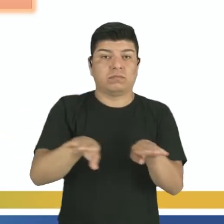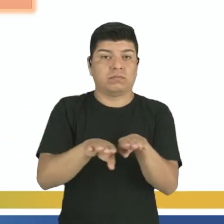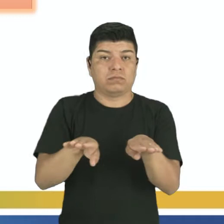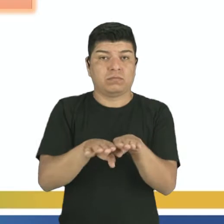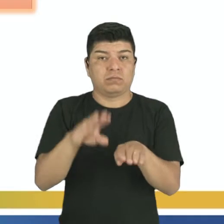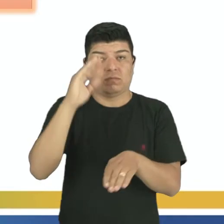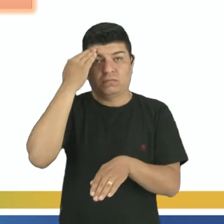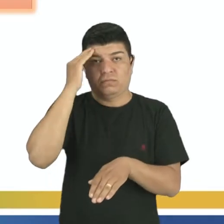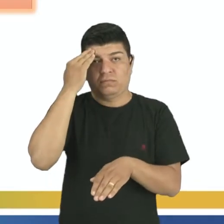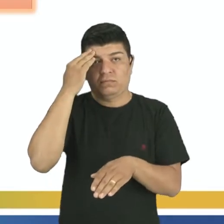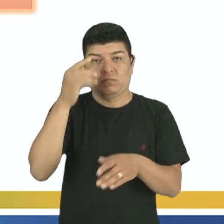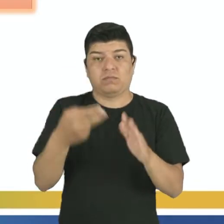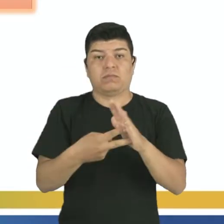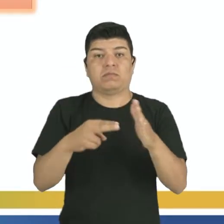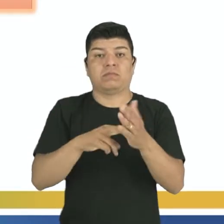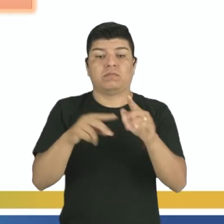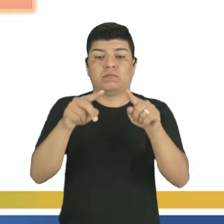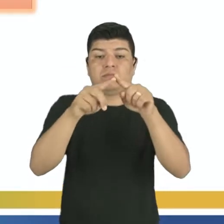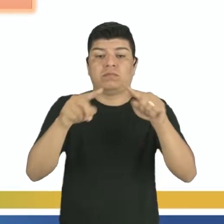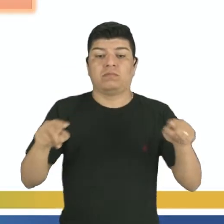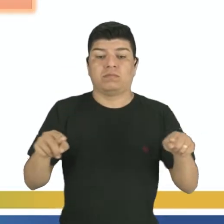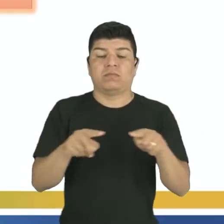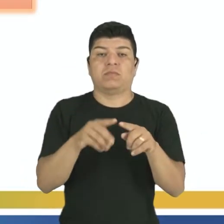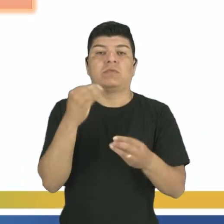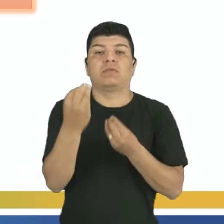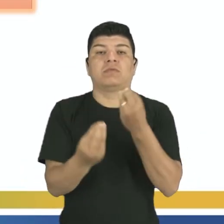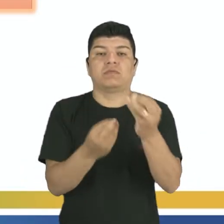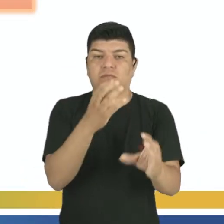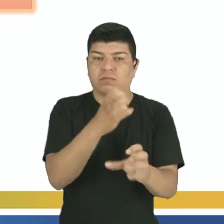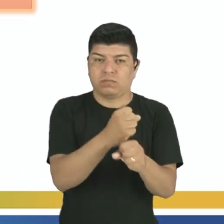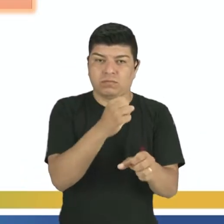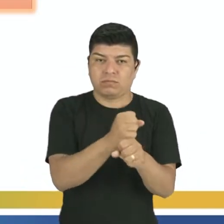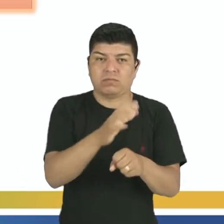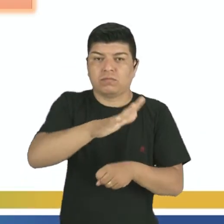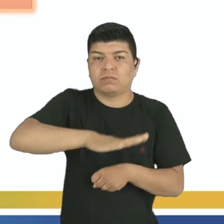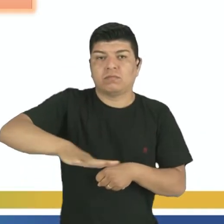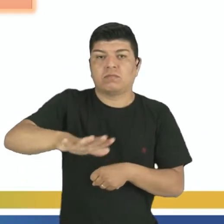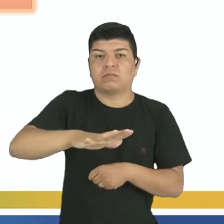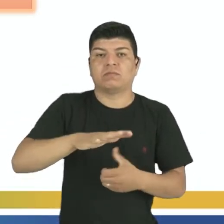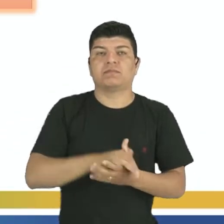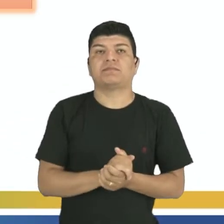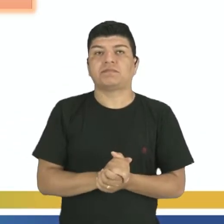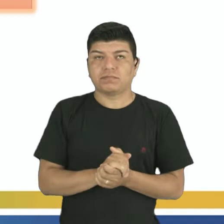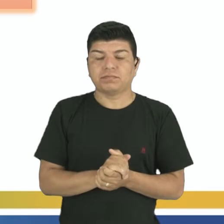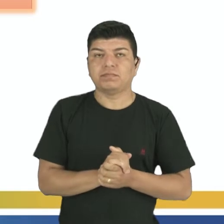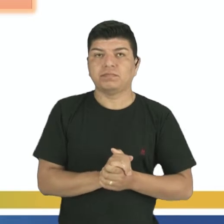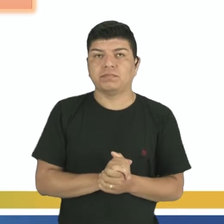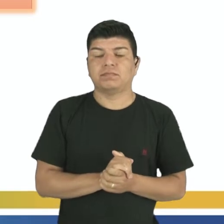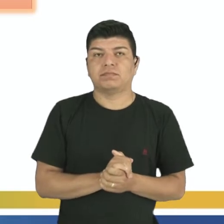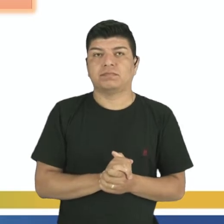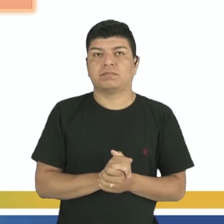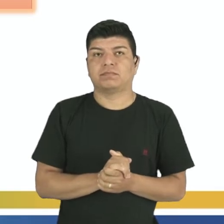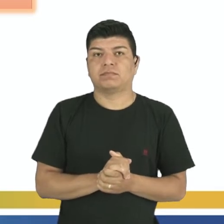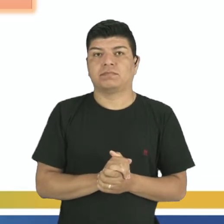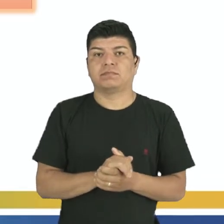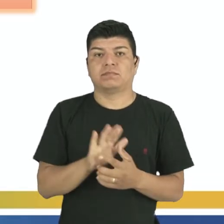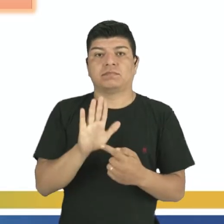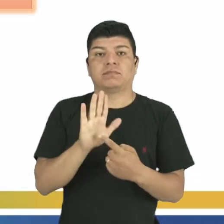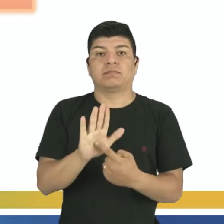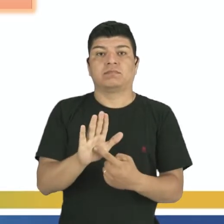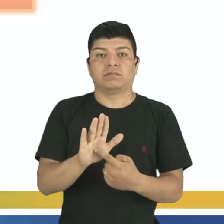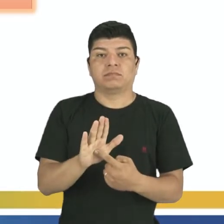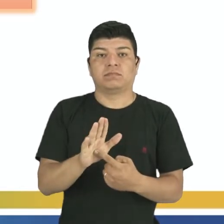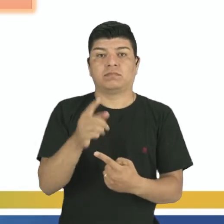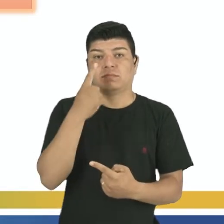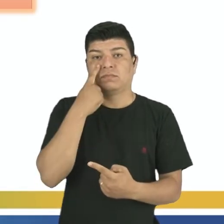é um triângulo e nós vamos estudar como calcular a área de um triângulo, ok? Então, ó, esse